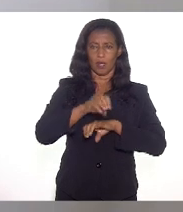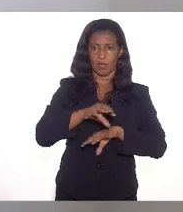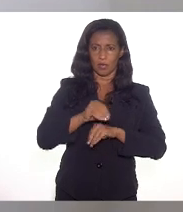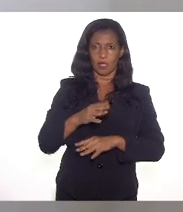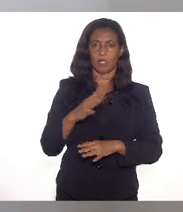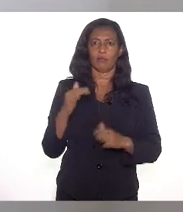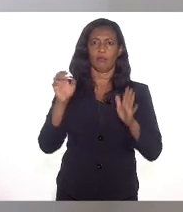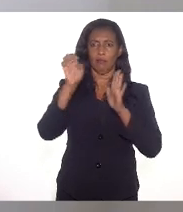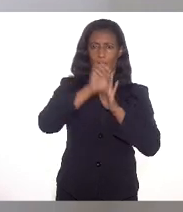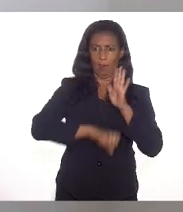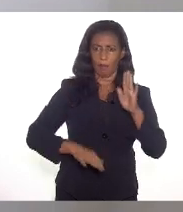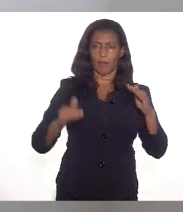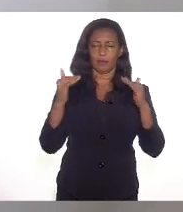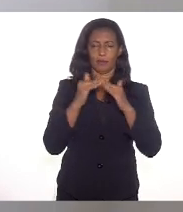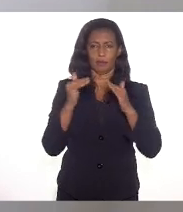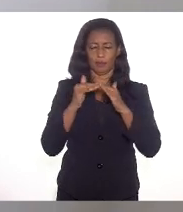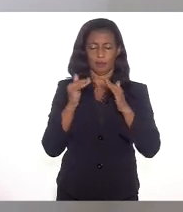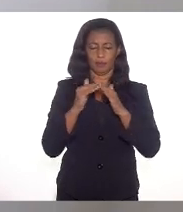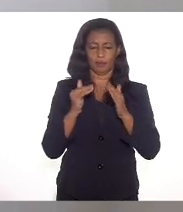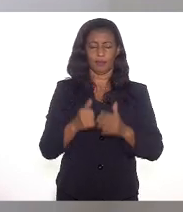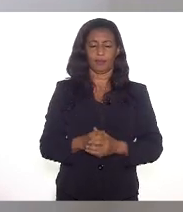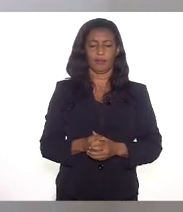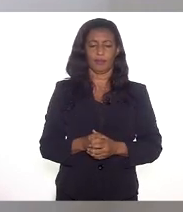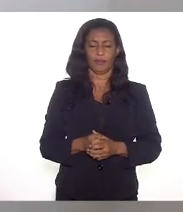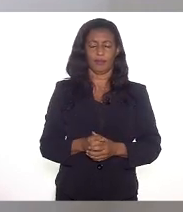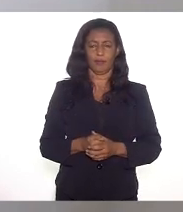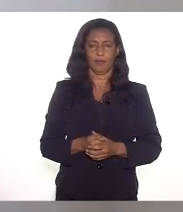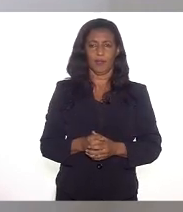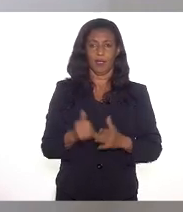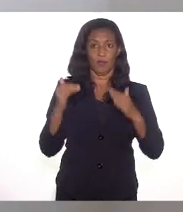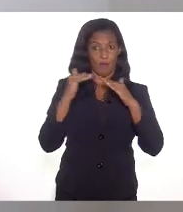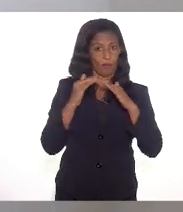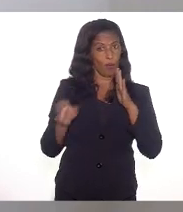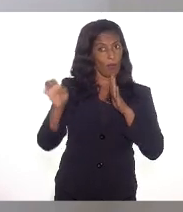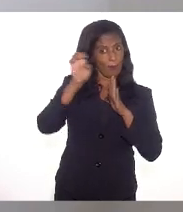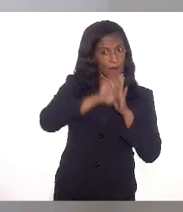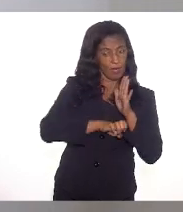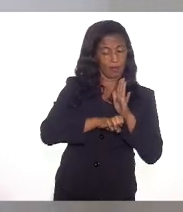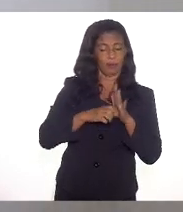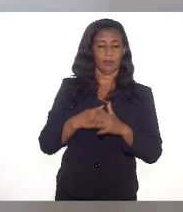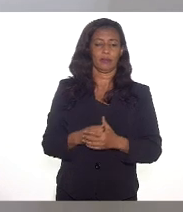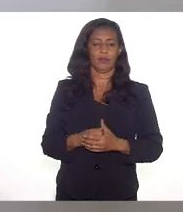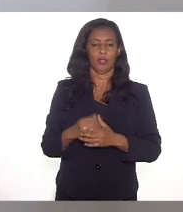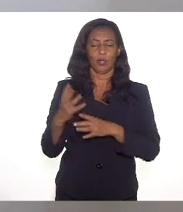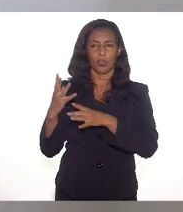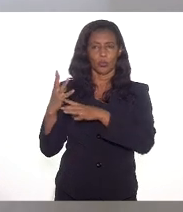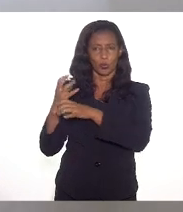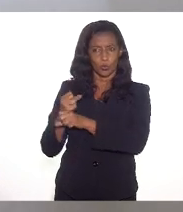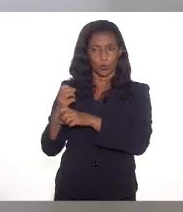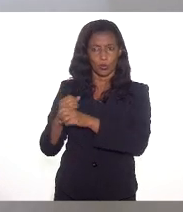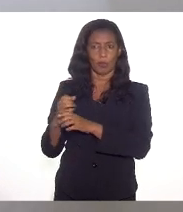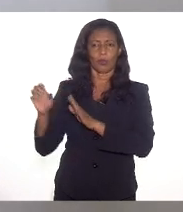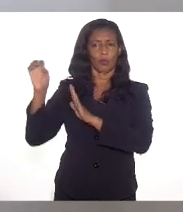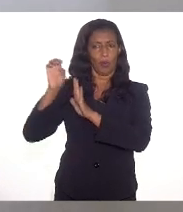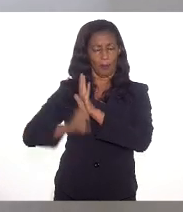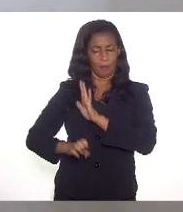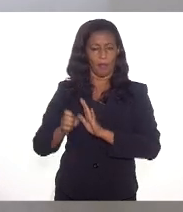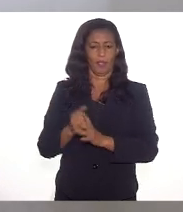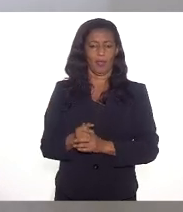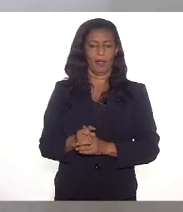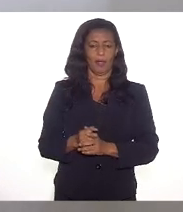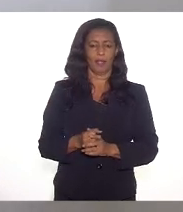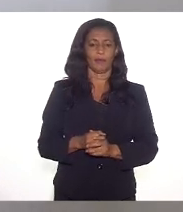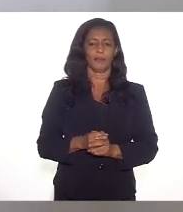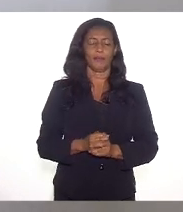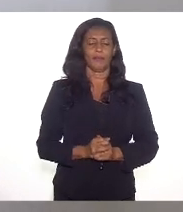emendas... da educação, favorável com emenda. De orçamento, favorável. Relatores, deputado Márcio Pacheco,